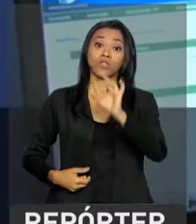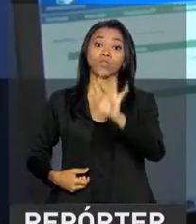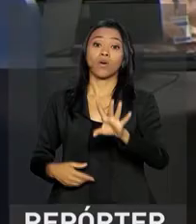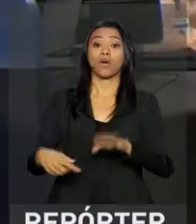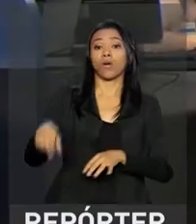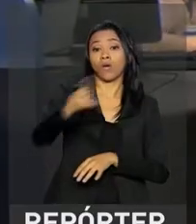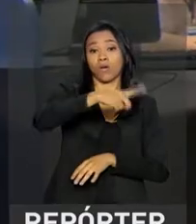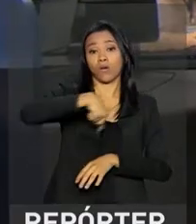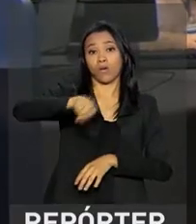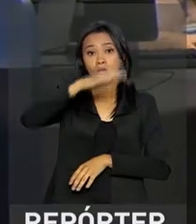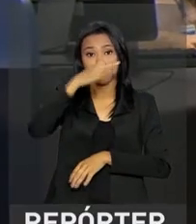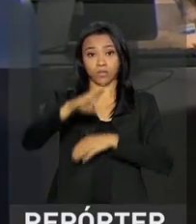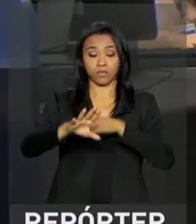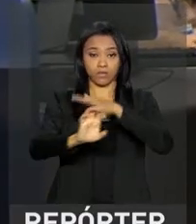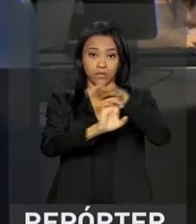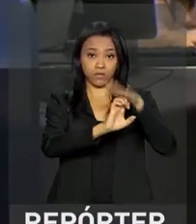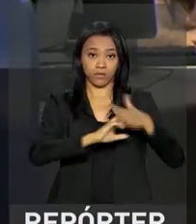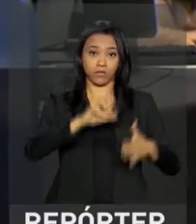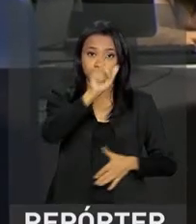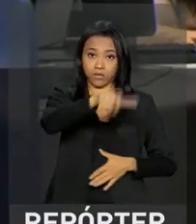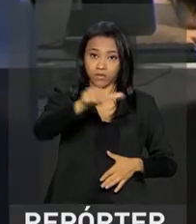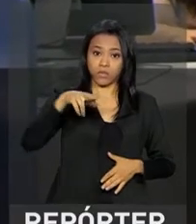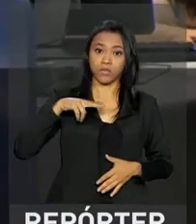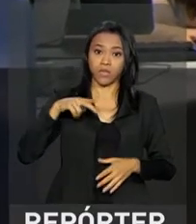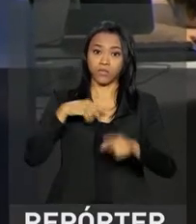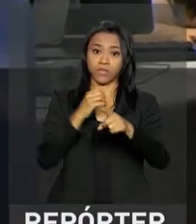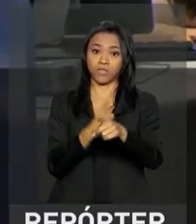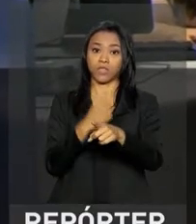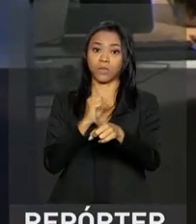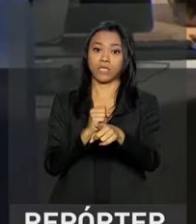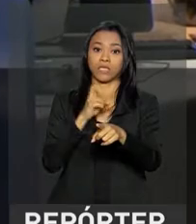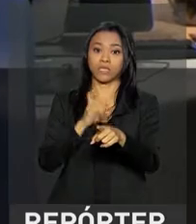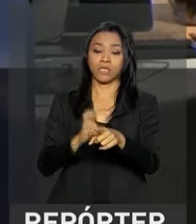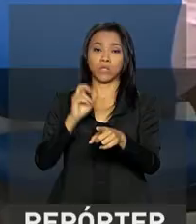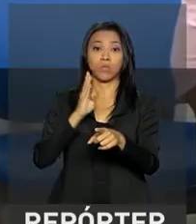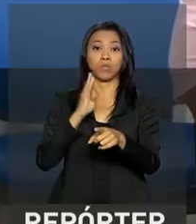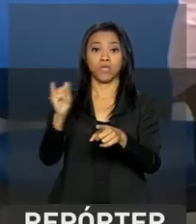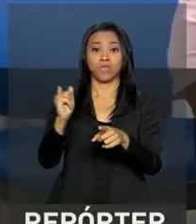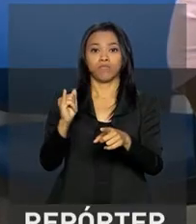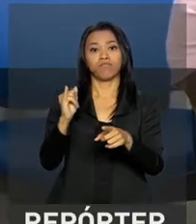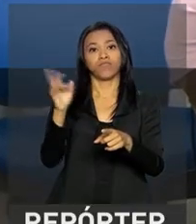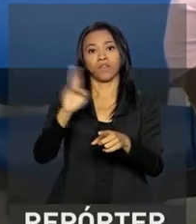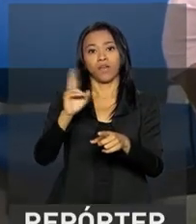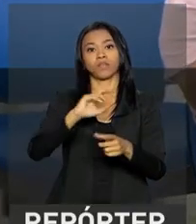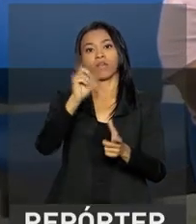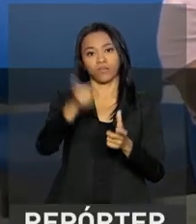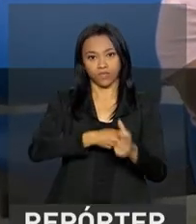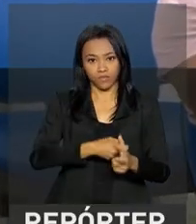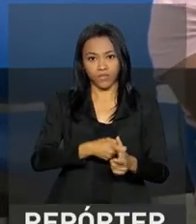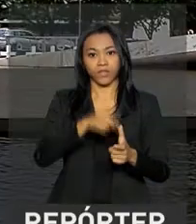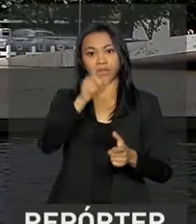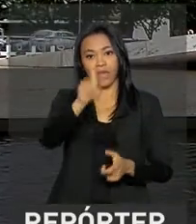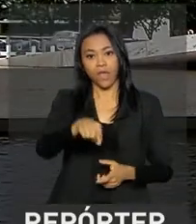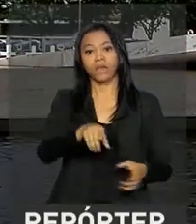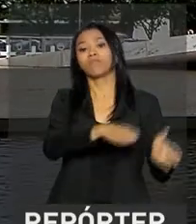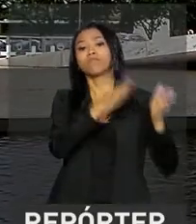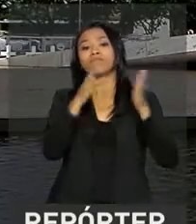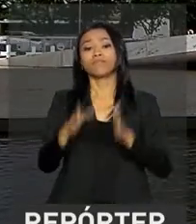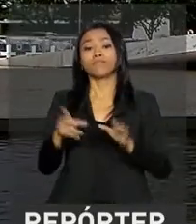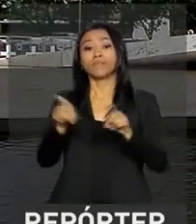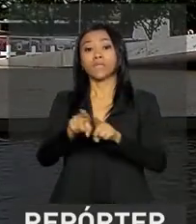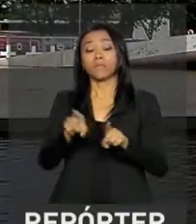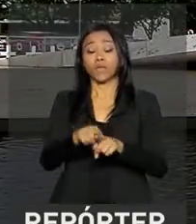privada, causaram um rombo de 185 bilhões de reais no ano passado. Pressão à parte, o governo